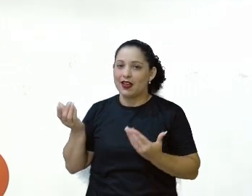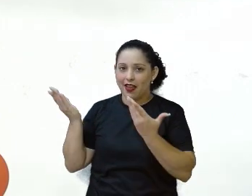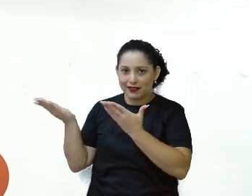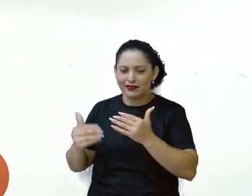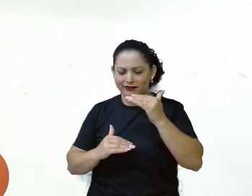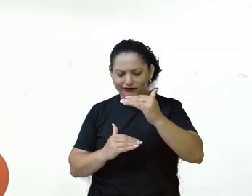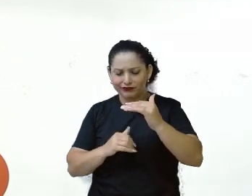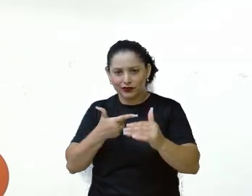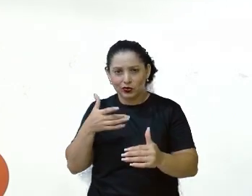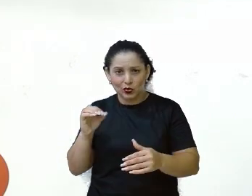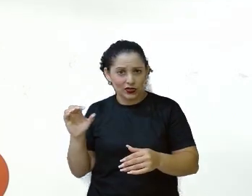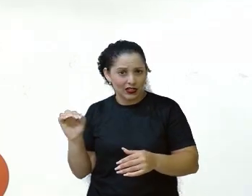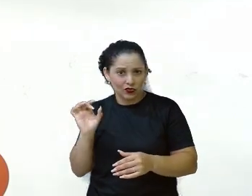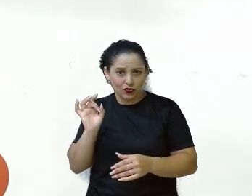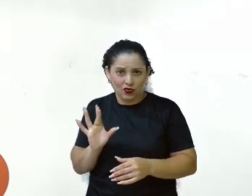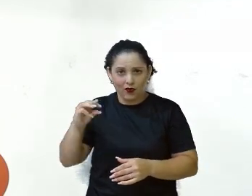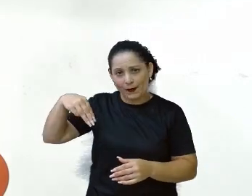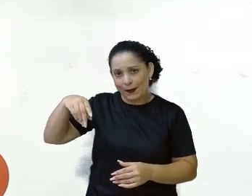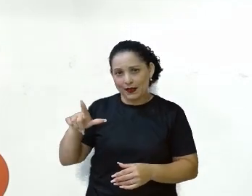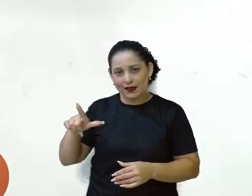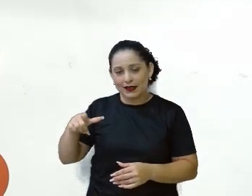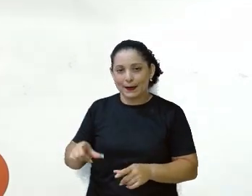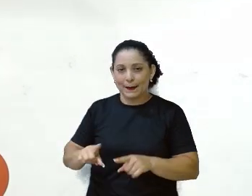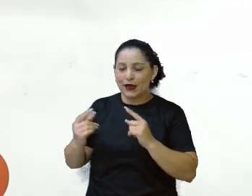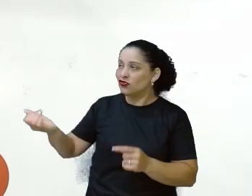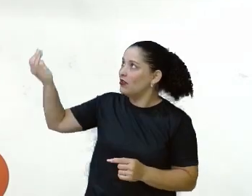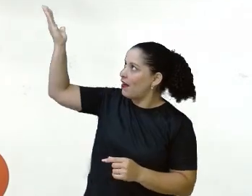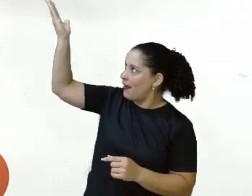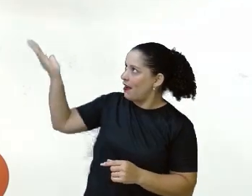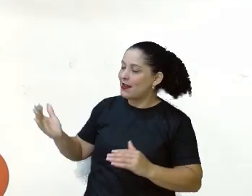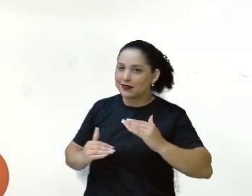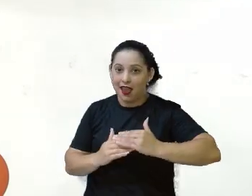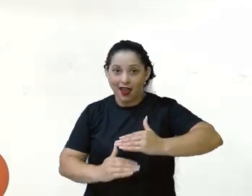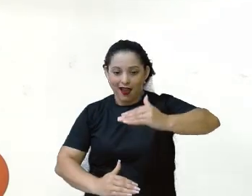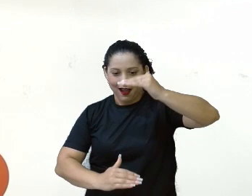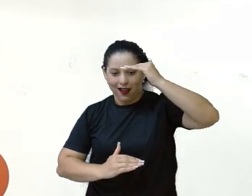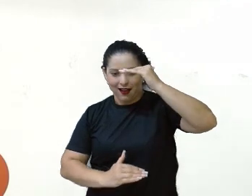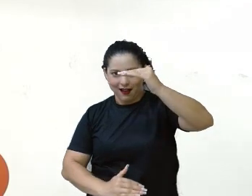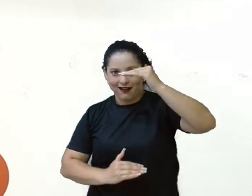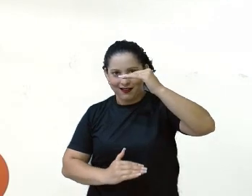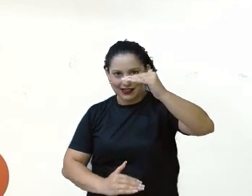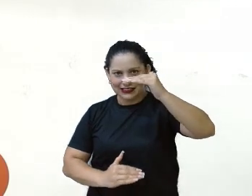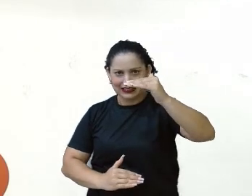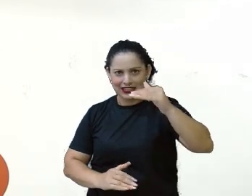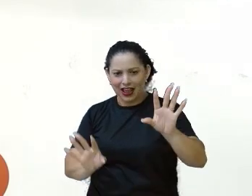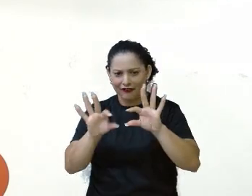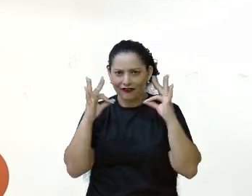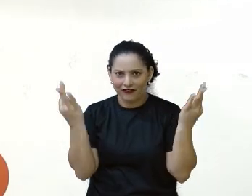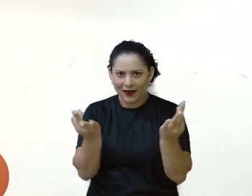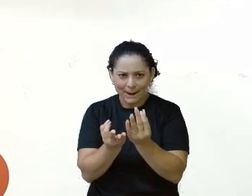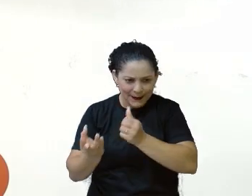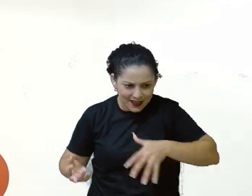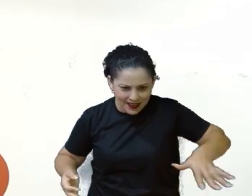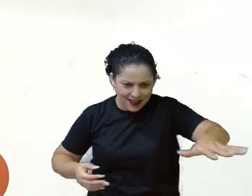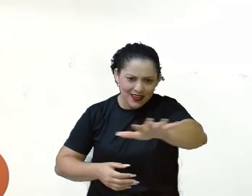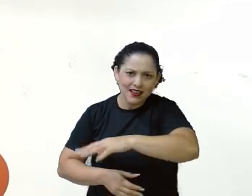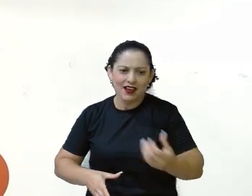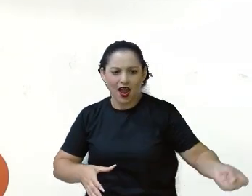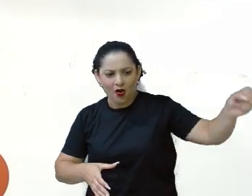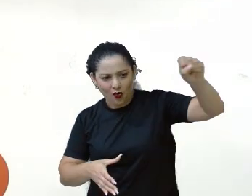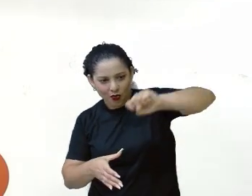ml. Mas essa eu estou falando da maior, daquela grande, que é para todo mundo da família